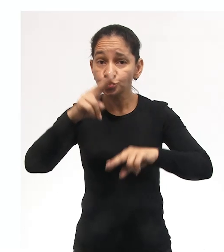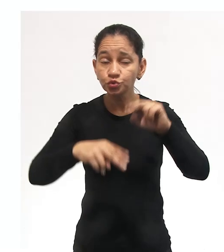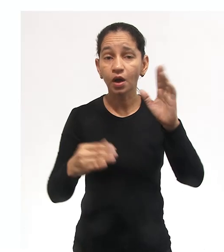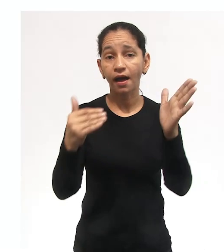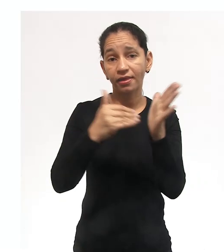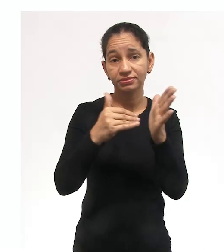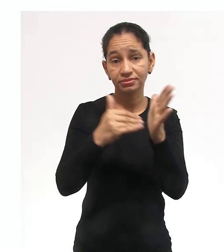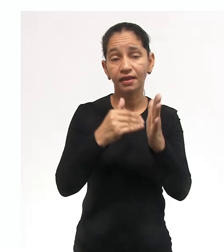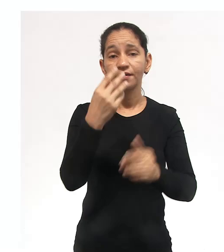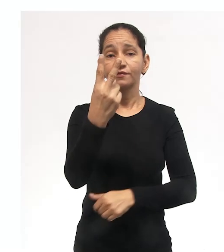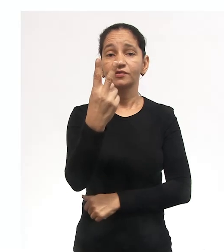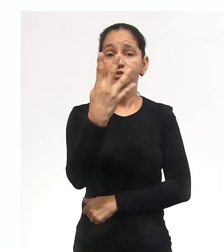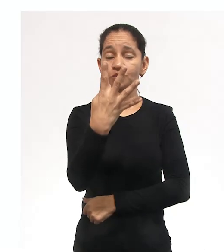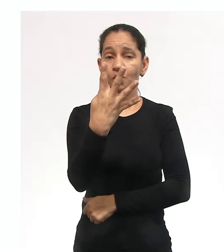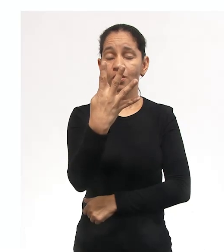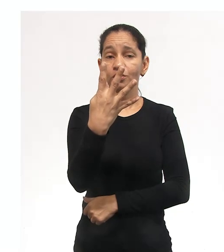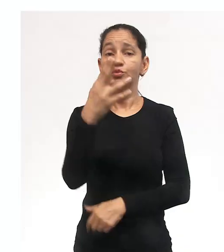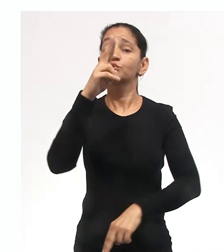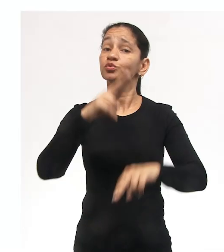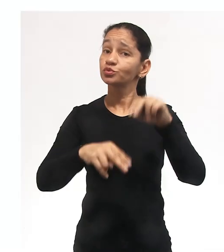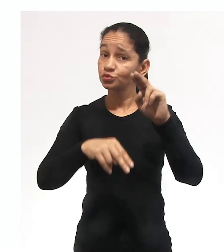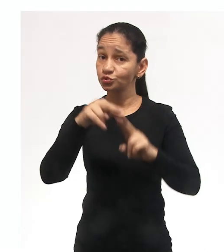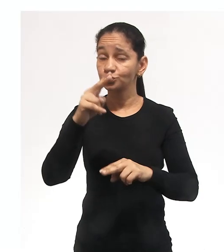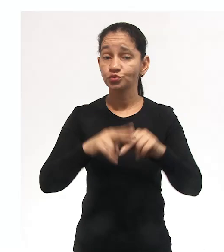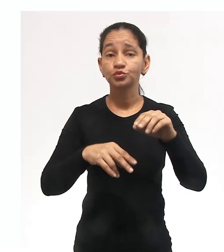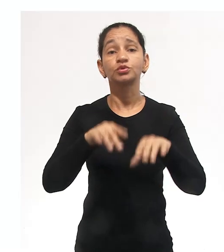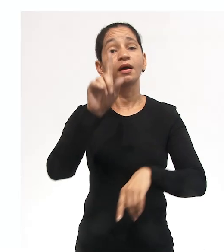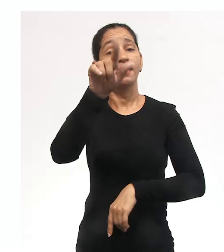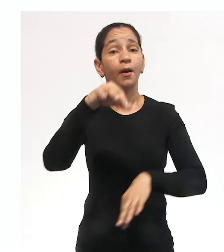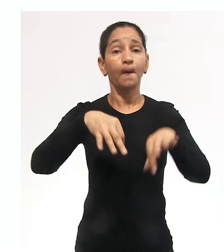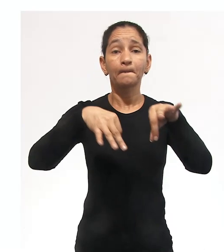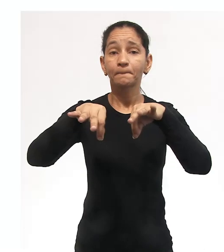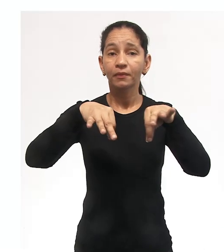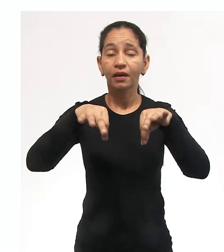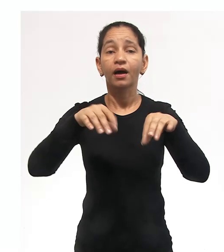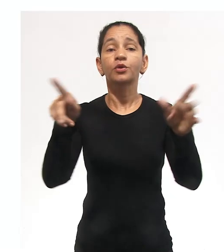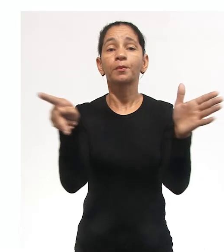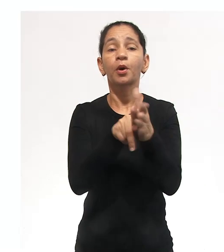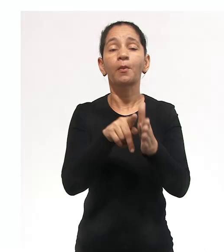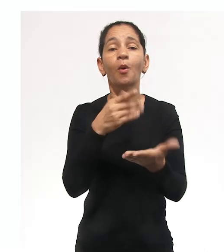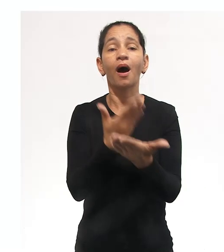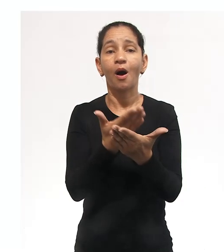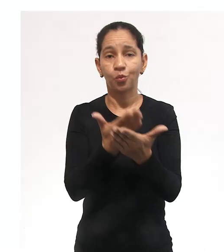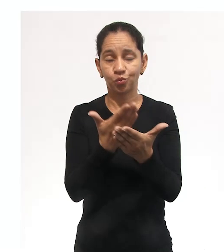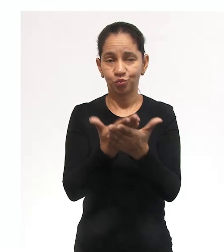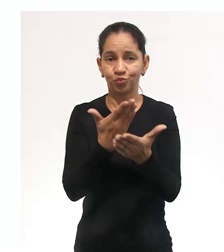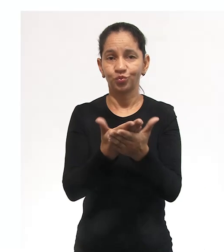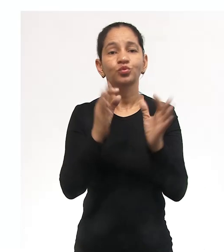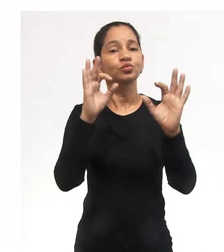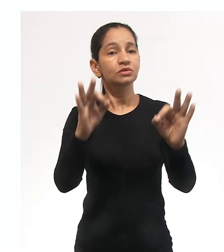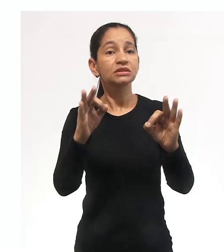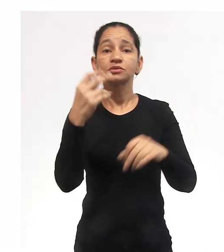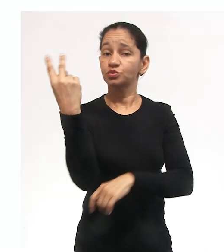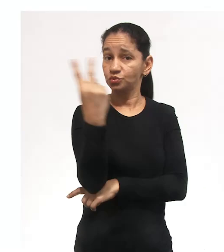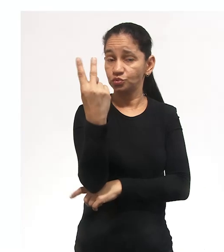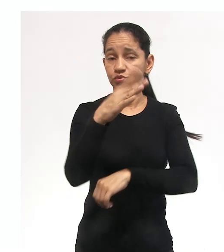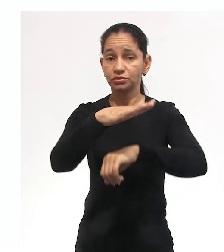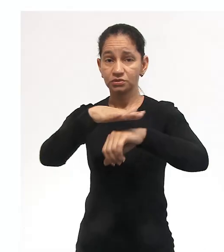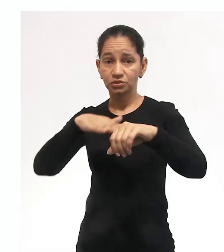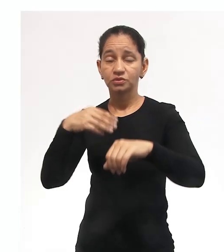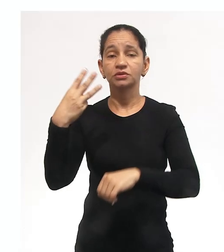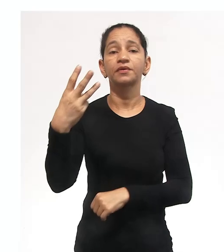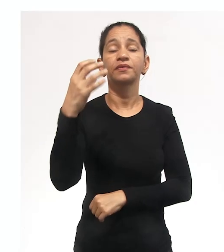a 24 de junho, que é o nosso plano de aula. A segunda chamada, 30